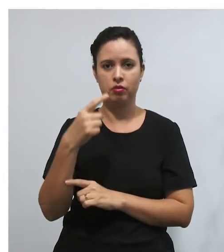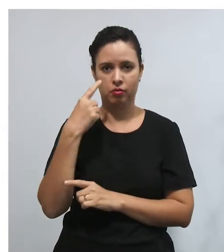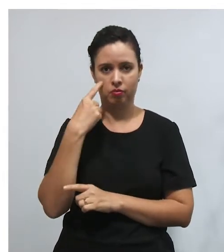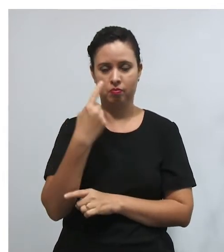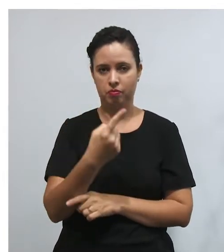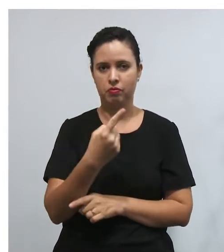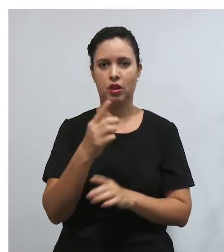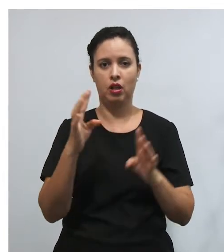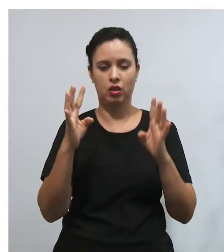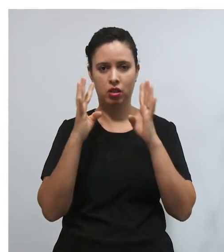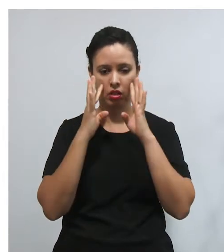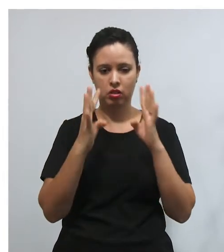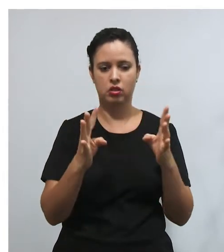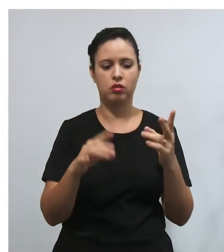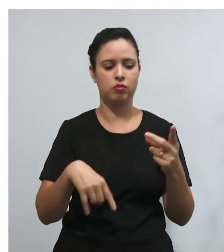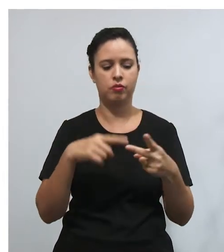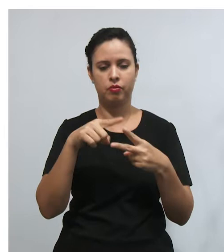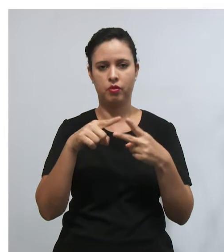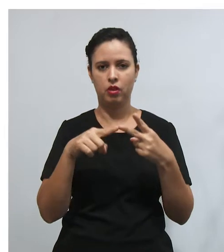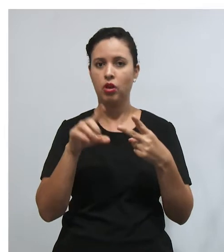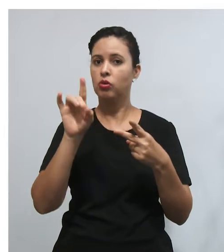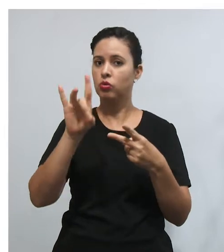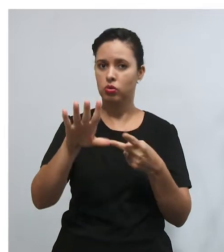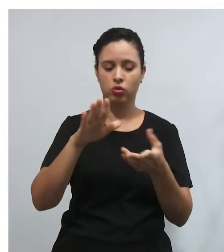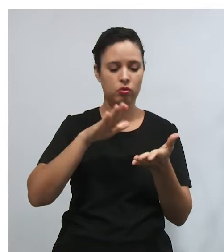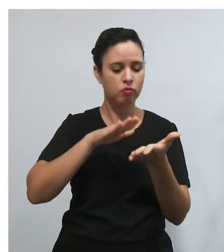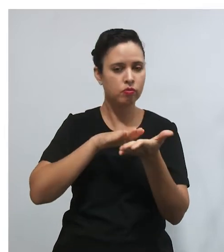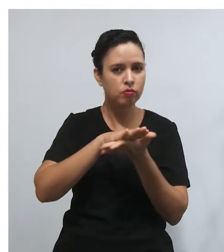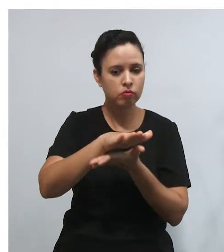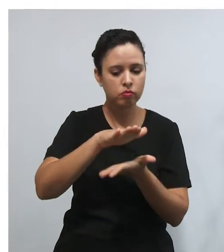aqui principalmente. Tá? Eles são só de saída